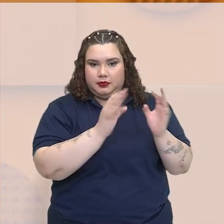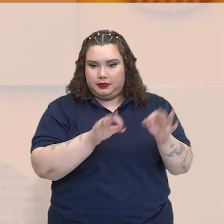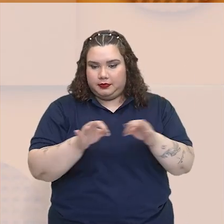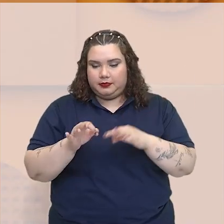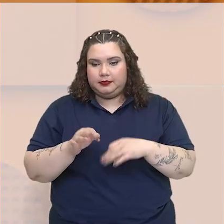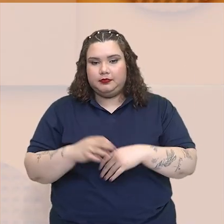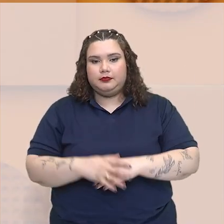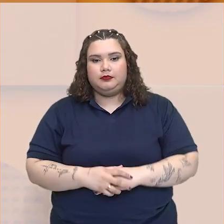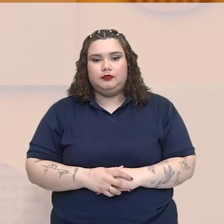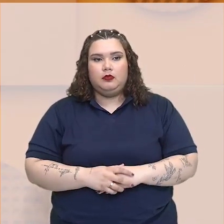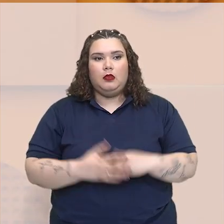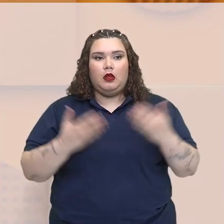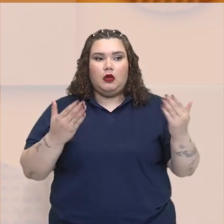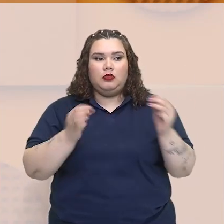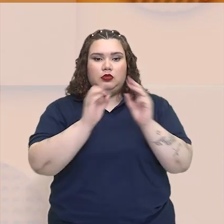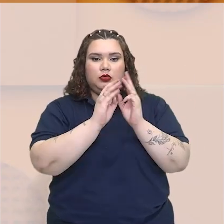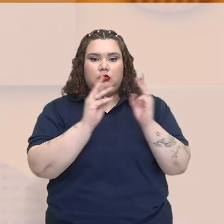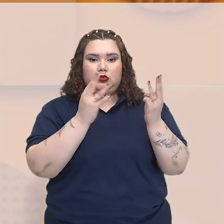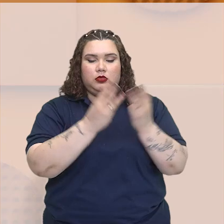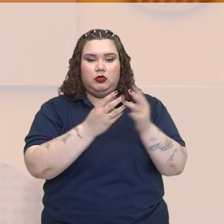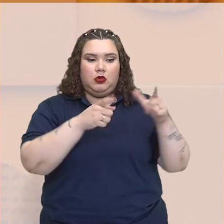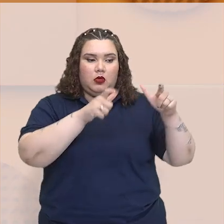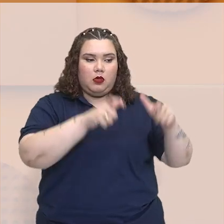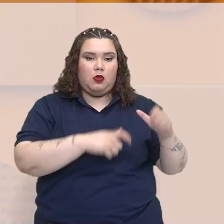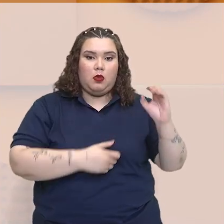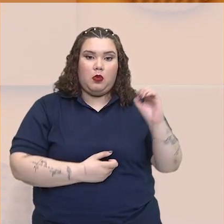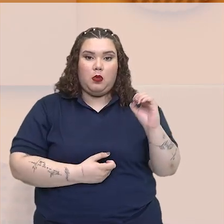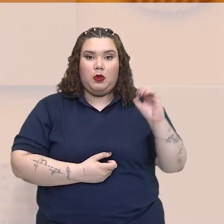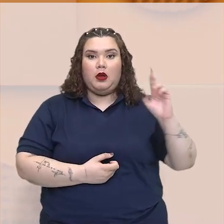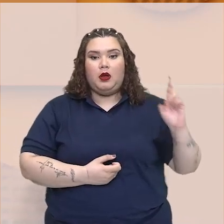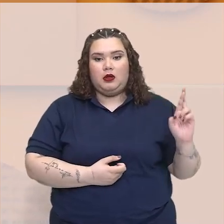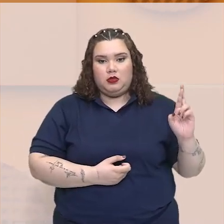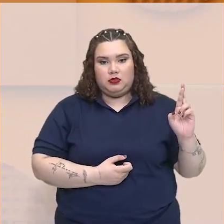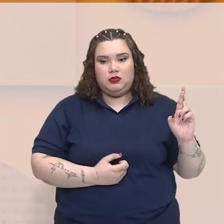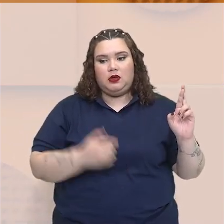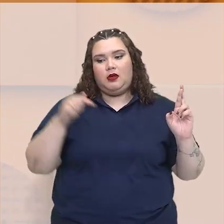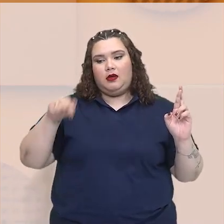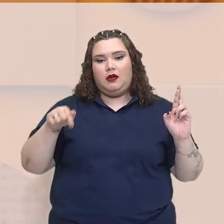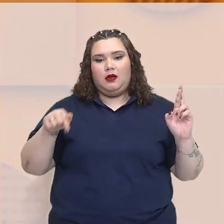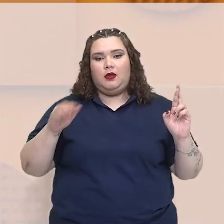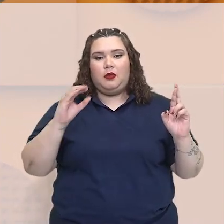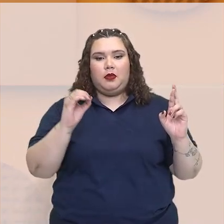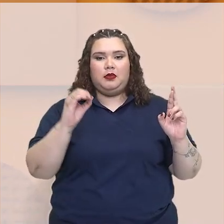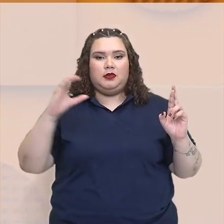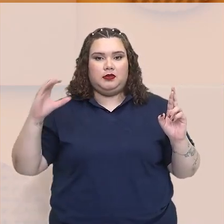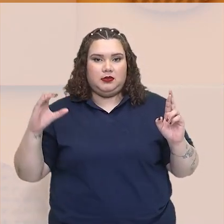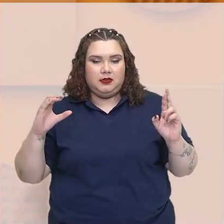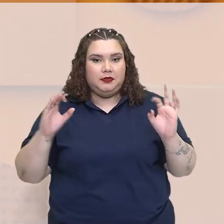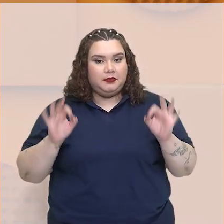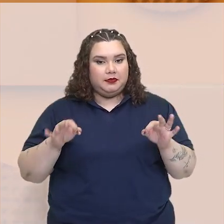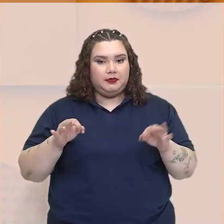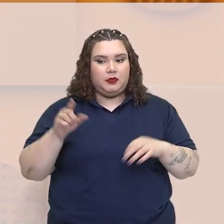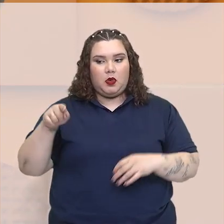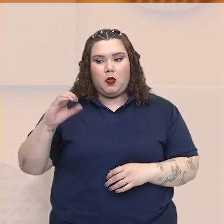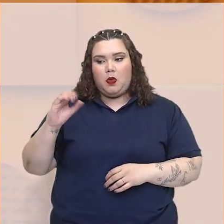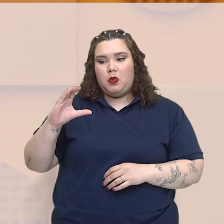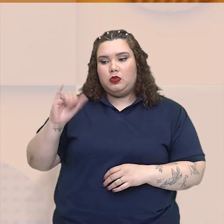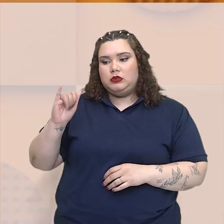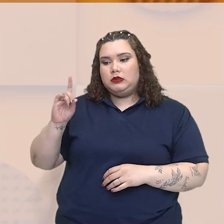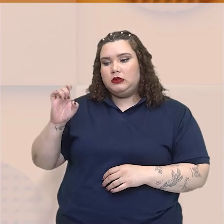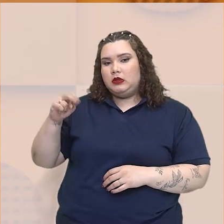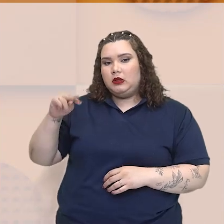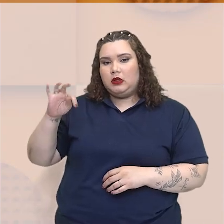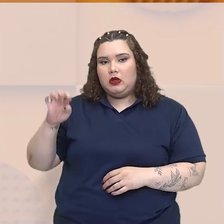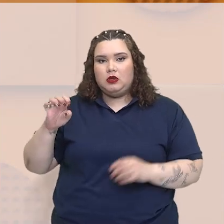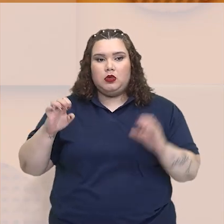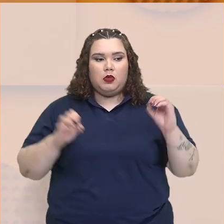certo? Então, Jerusalém está lá no Oriente, do outro lado, tá? E aqui nós estamos, então, no Ocidente, ou seja, nós vamos